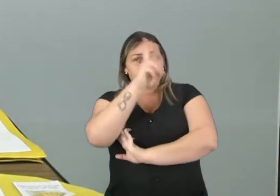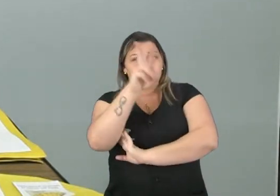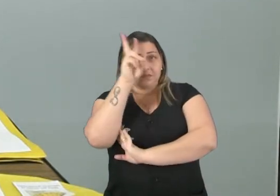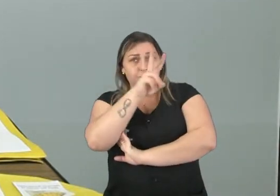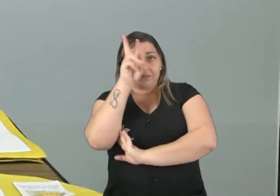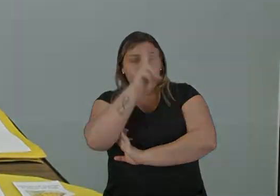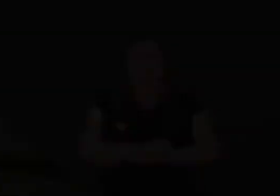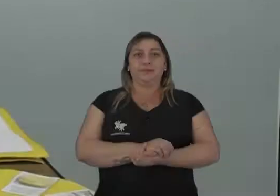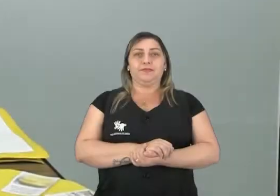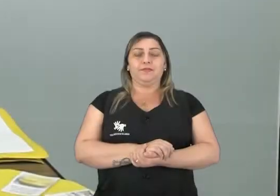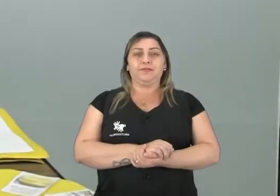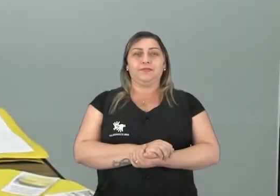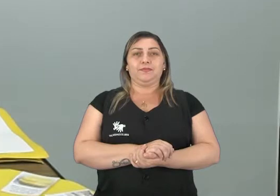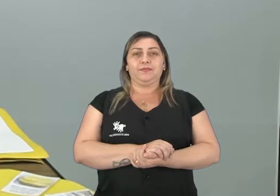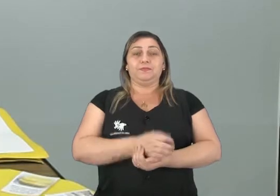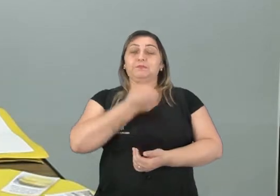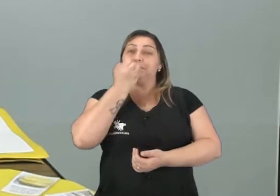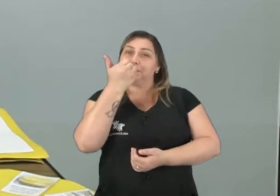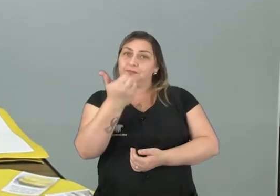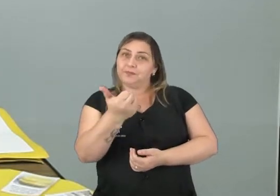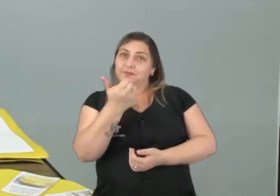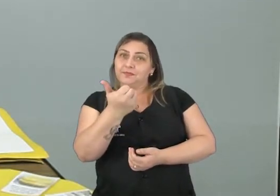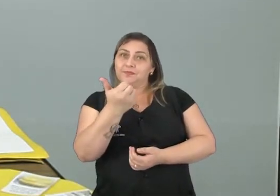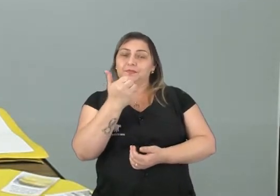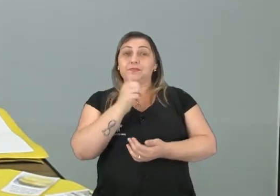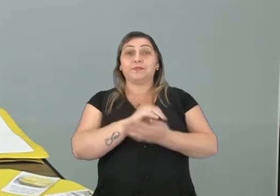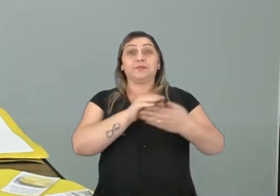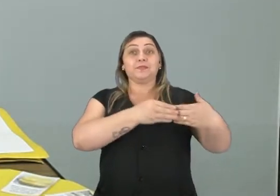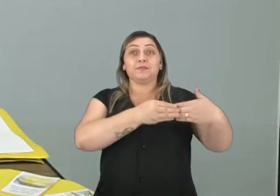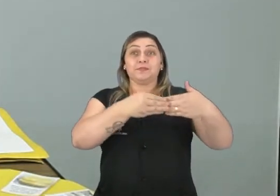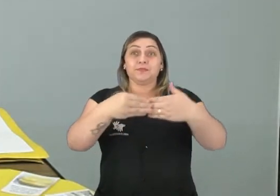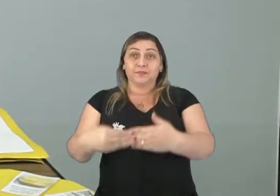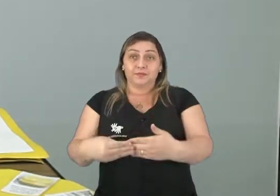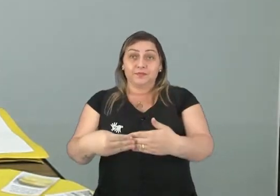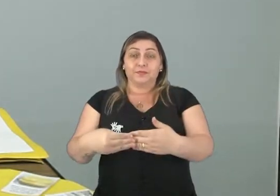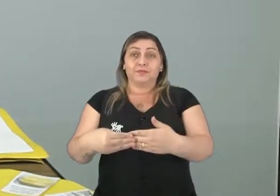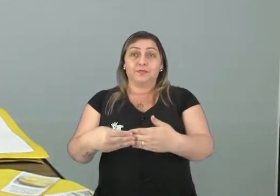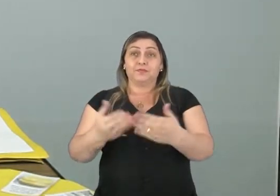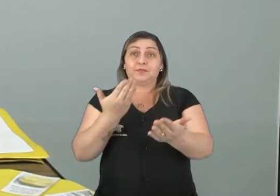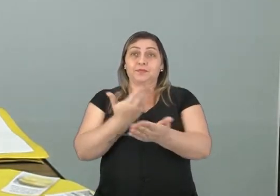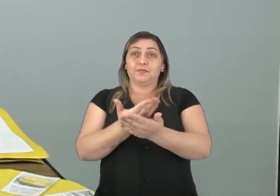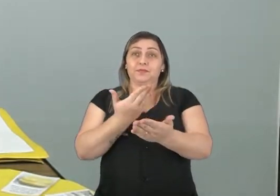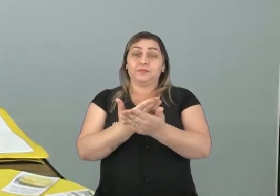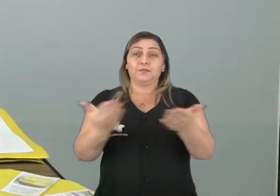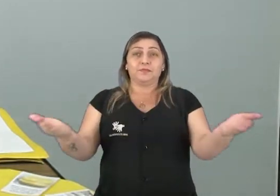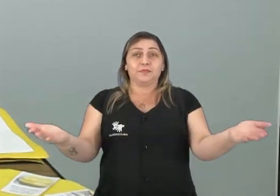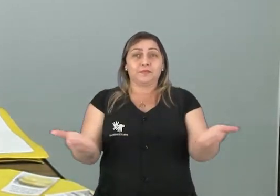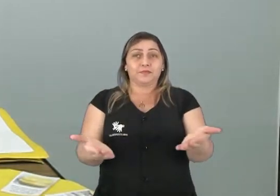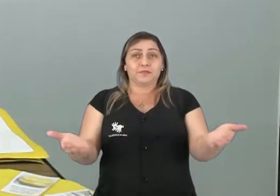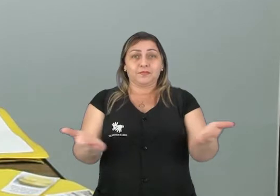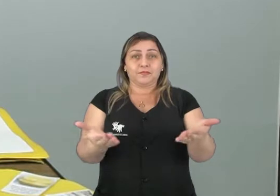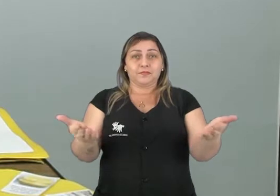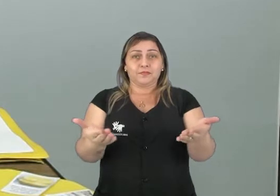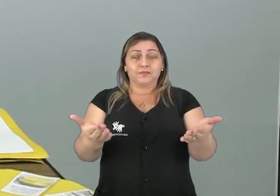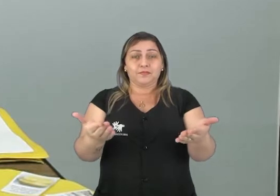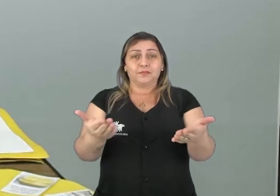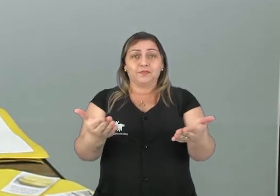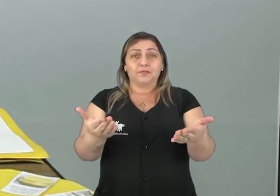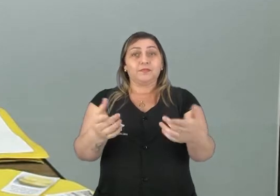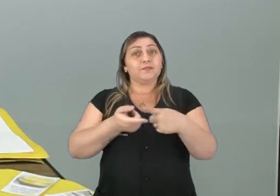que eu levei? Muito bem. Eu trouxe aqui na nossa aula de hoje